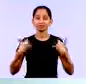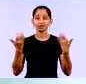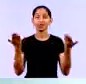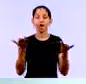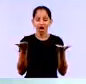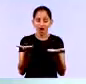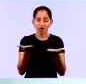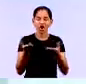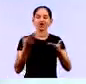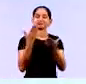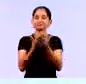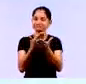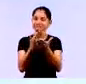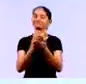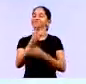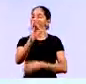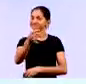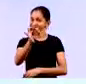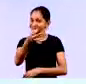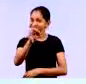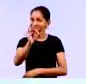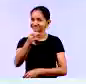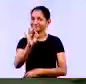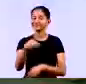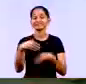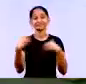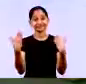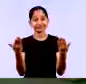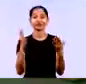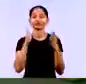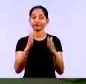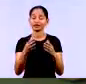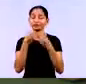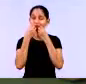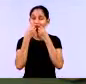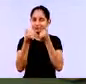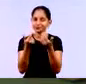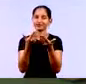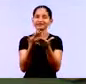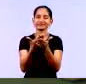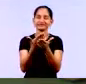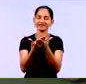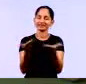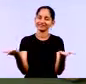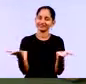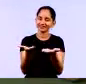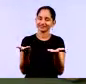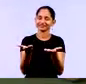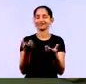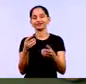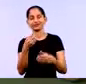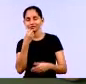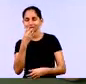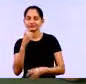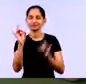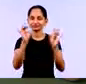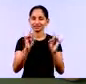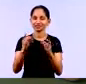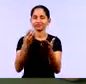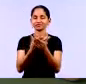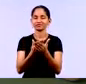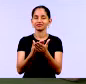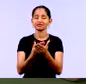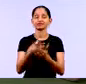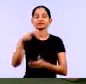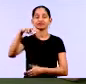aqui conosco. Então é isso mesmo. É o grande presente. Né? Vamos celebrar esse grande momento para